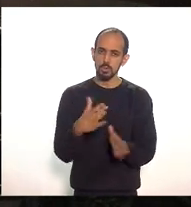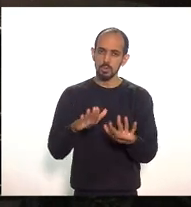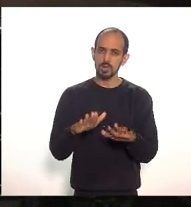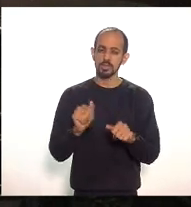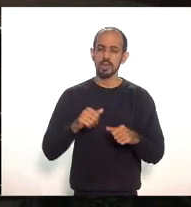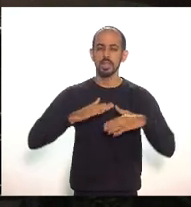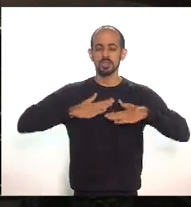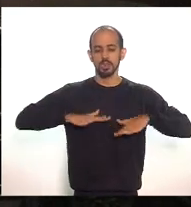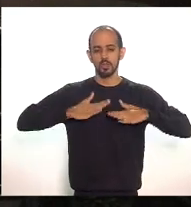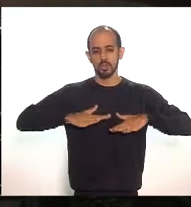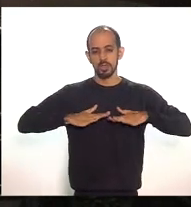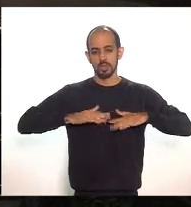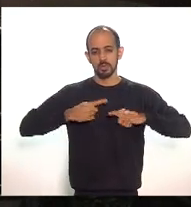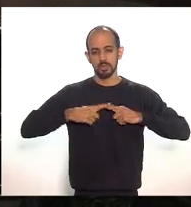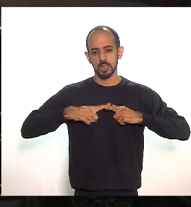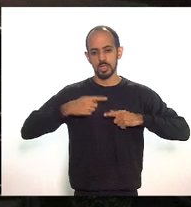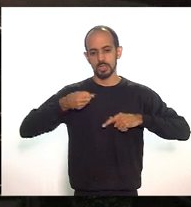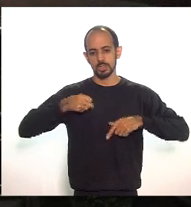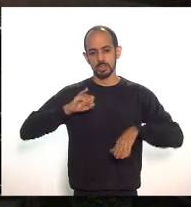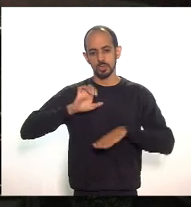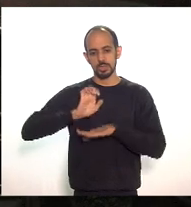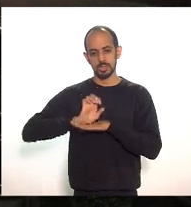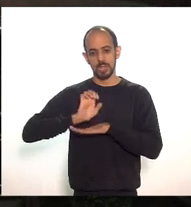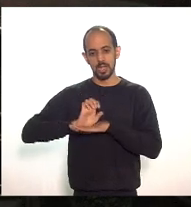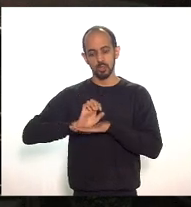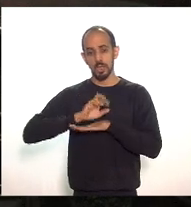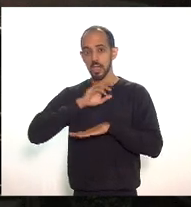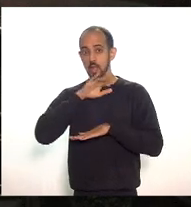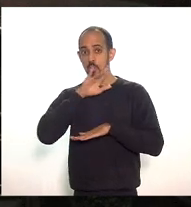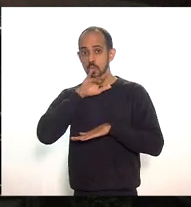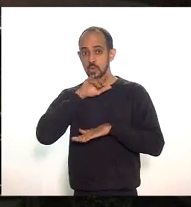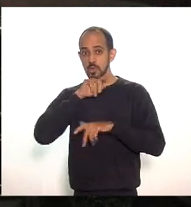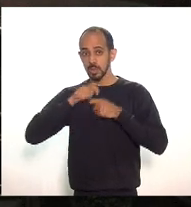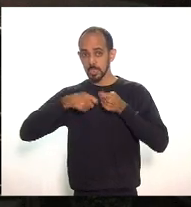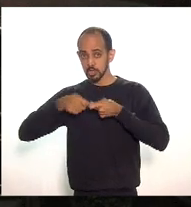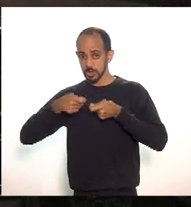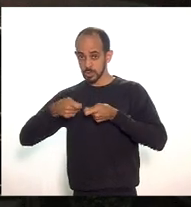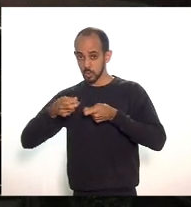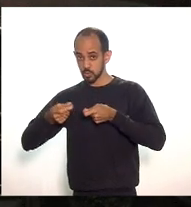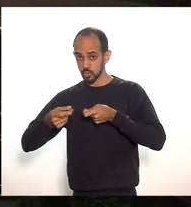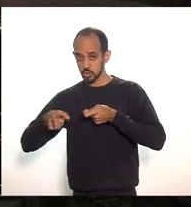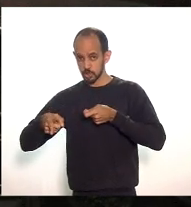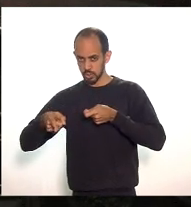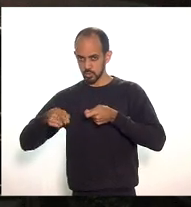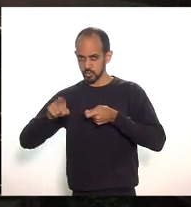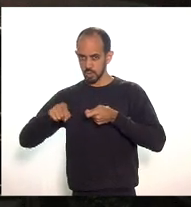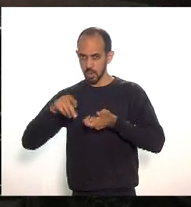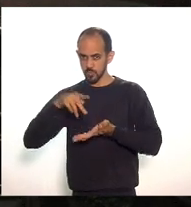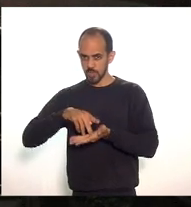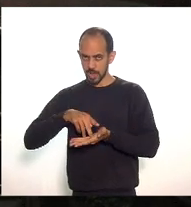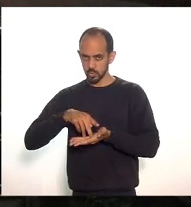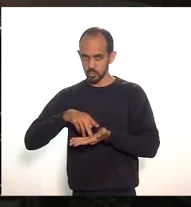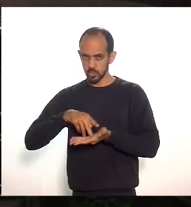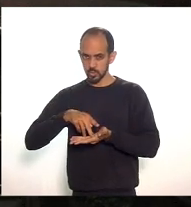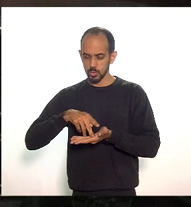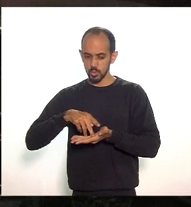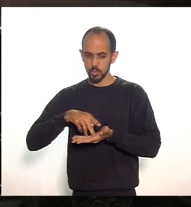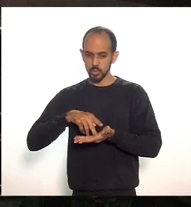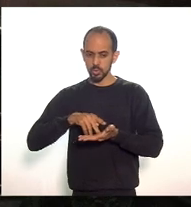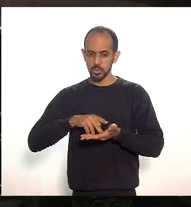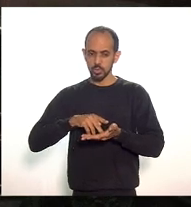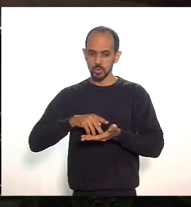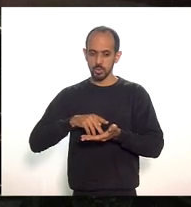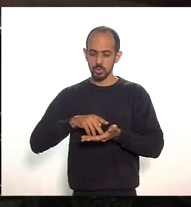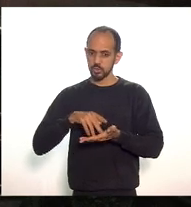Pacífico se o estado ele é ruim na gestão de dinheiro Isso é um fato a gente vê isso de forma